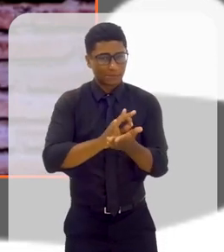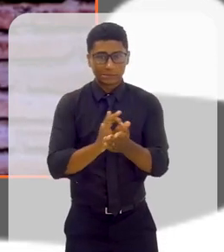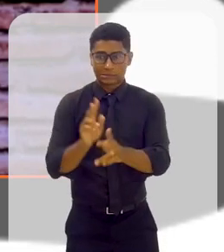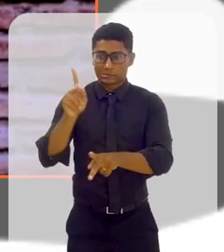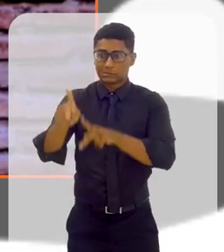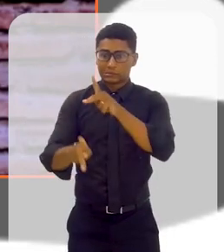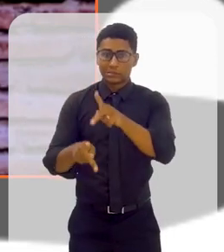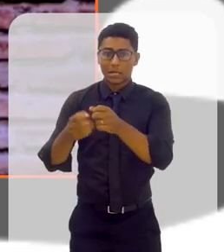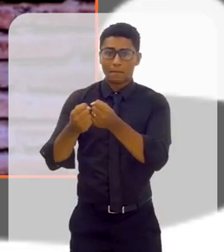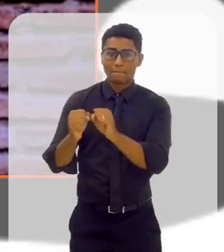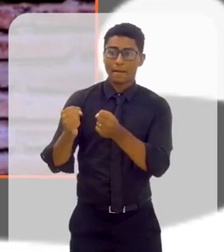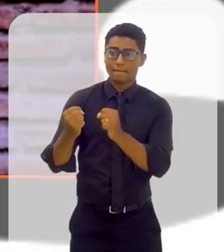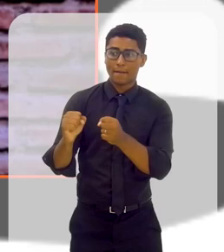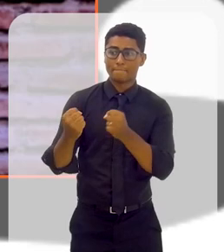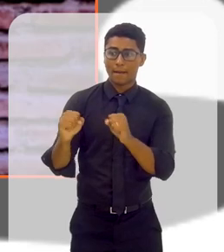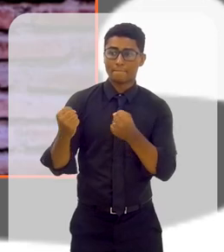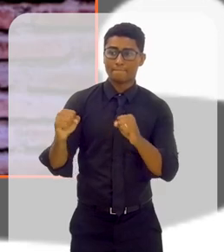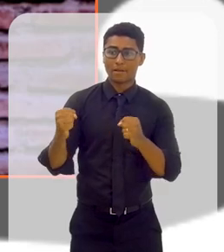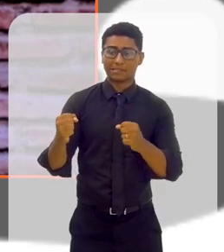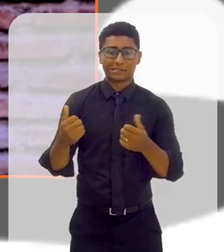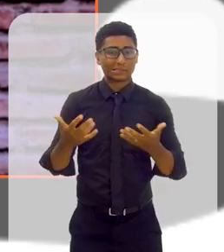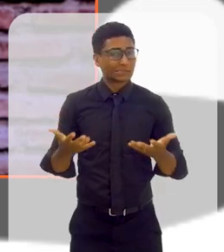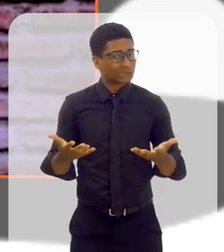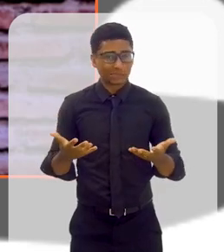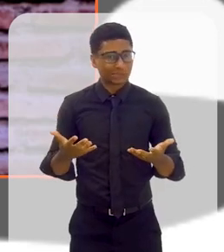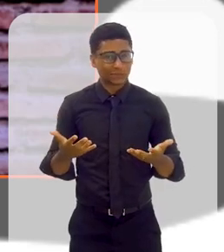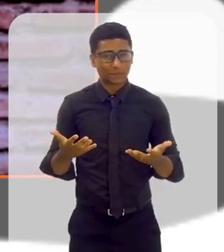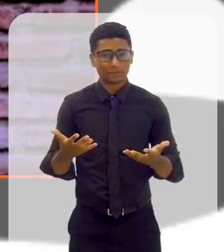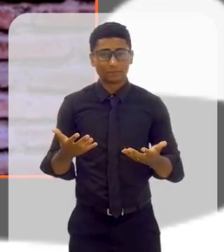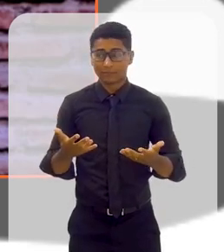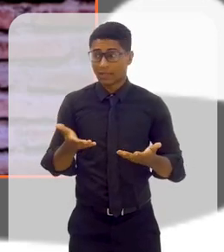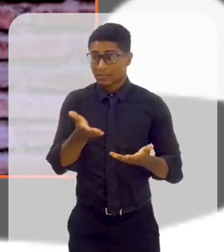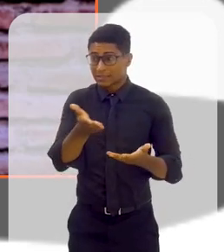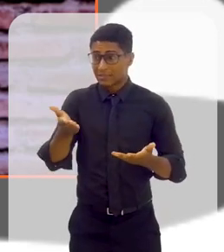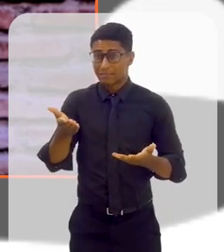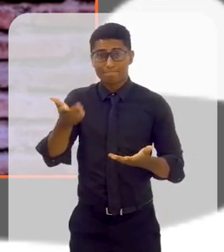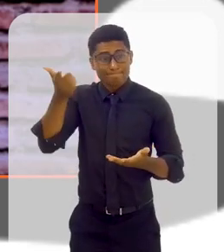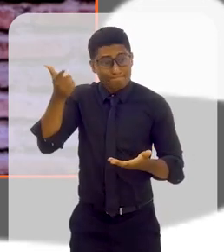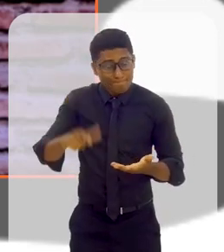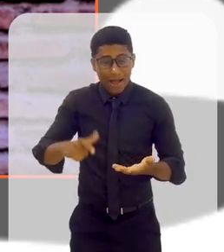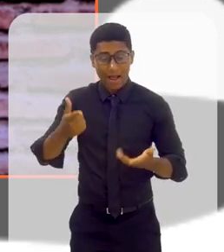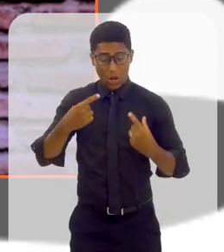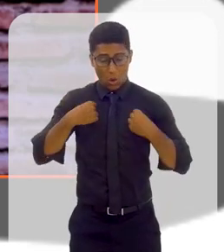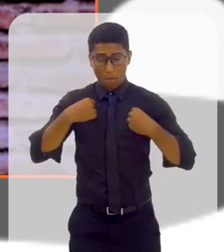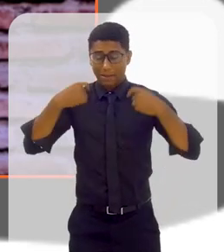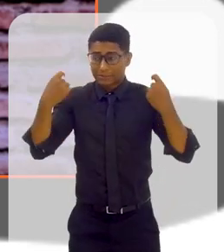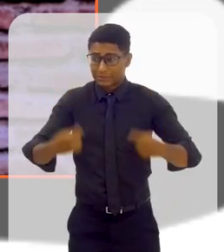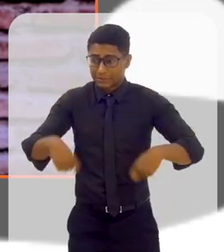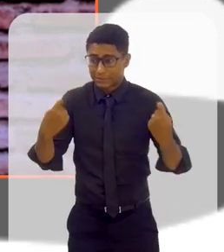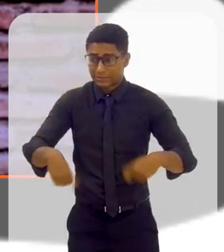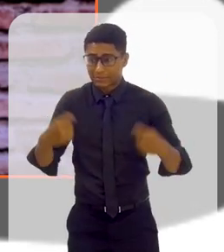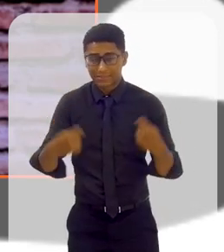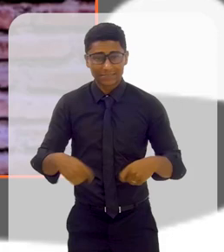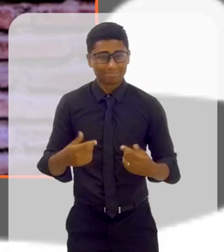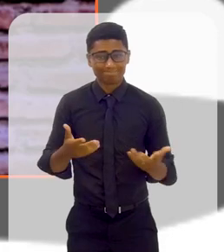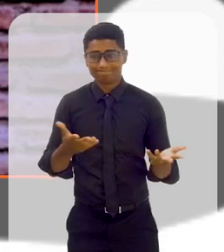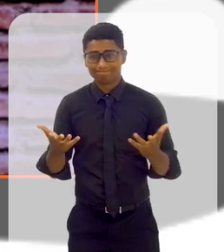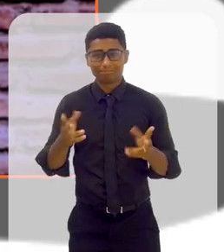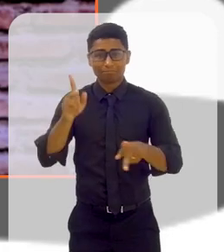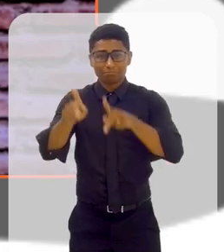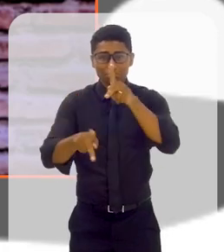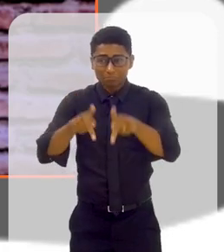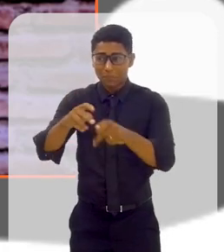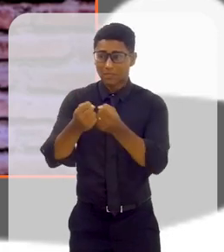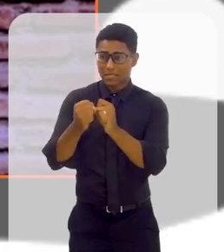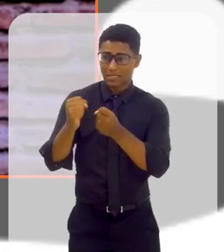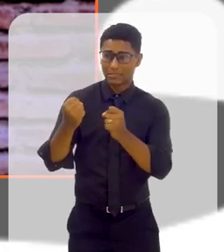população, começou a ter um efeito econômico bastante conhecido, demanda e oferta. Eu tinha uma demanda muito alta, população